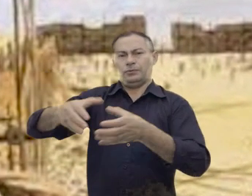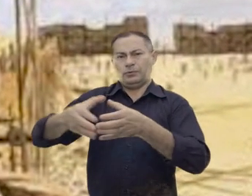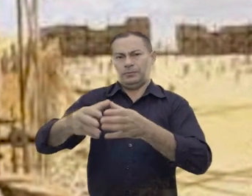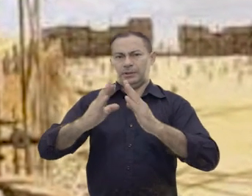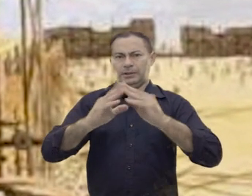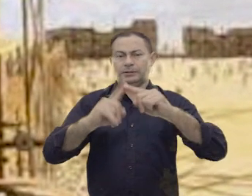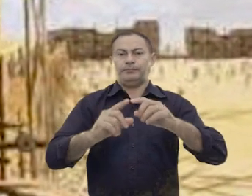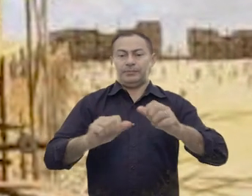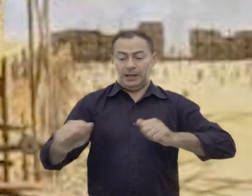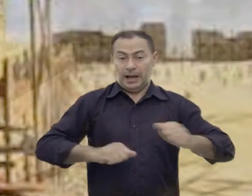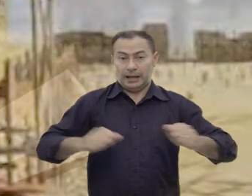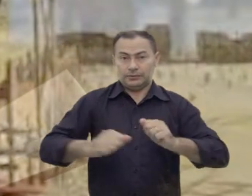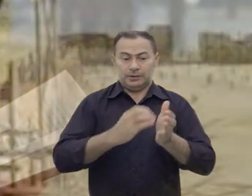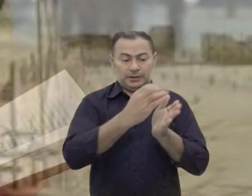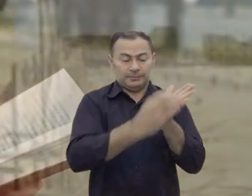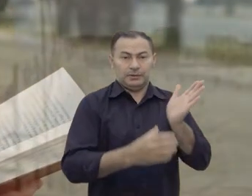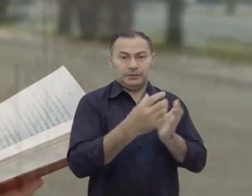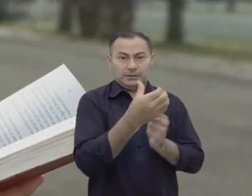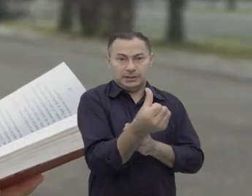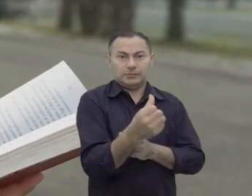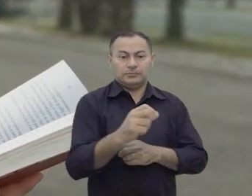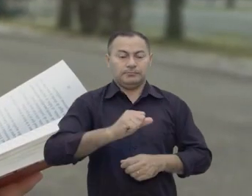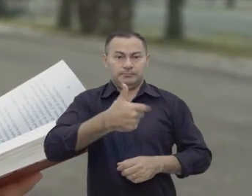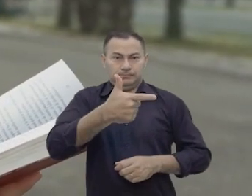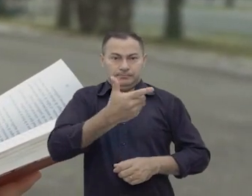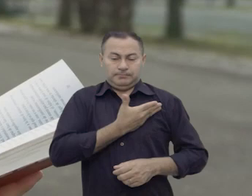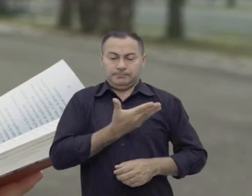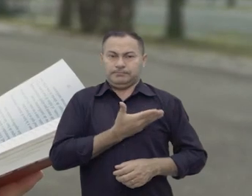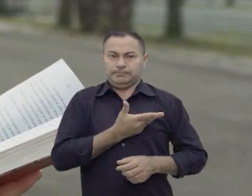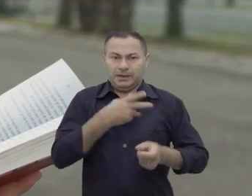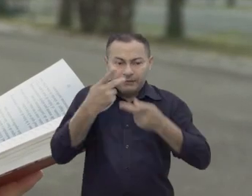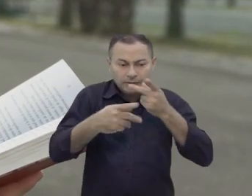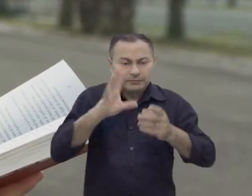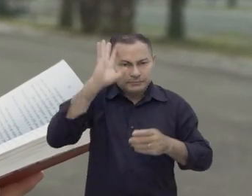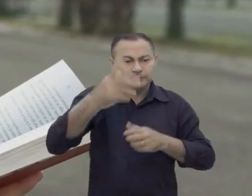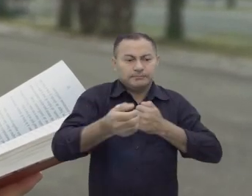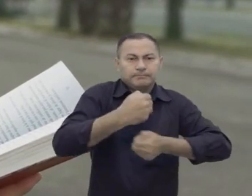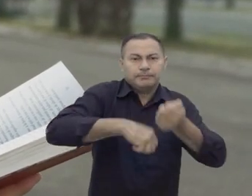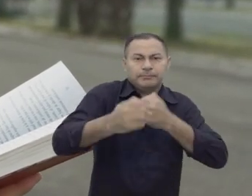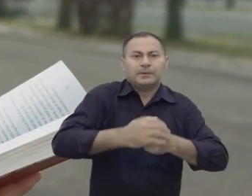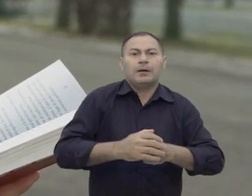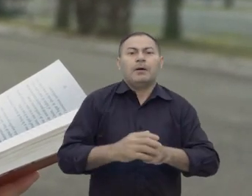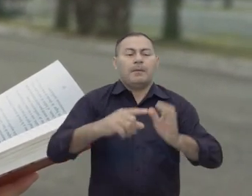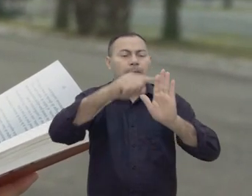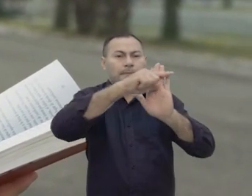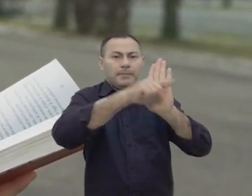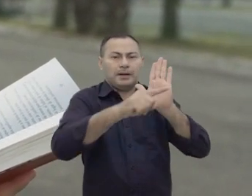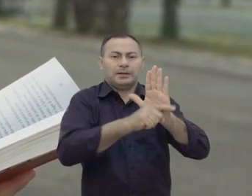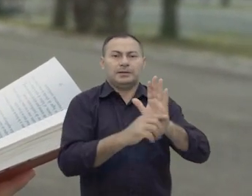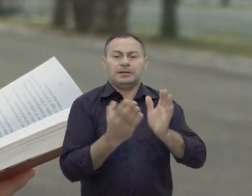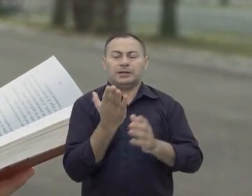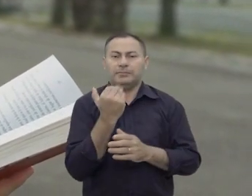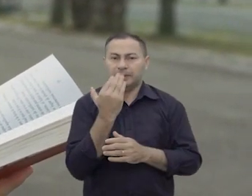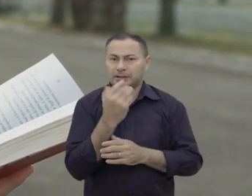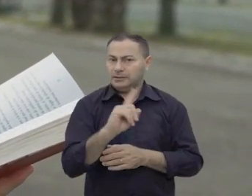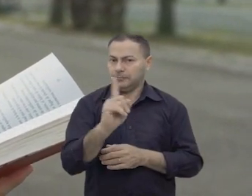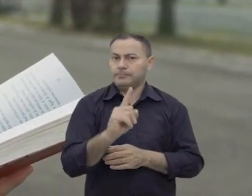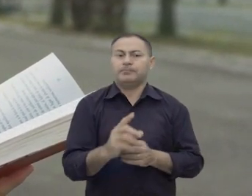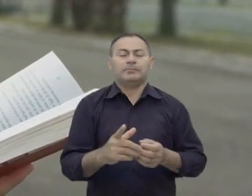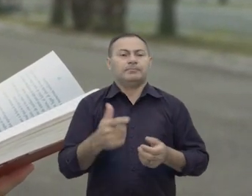congregação. Em Atos capítulo 6, lemos que os apóstolos decidiram que não deveriam mais administrar o programa